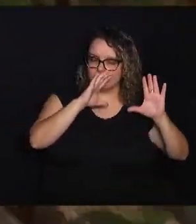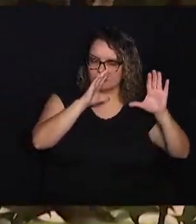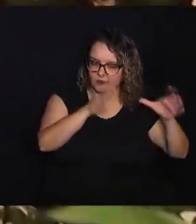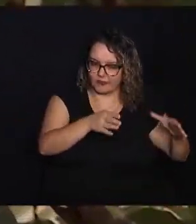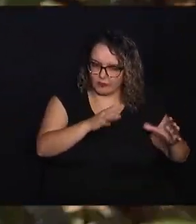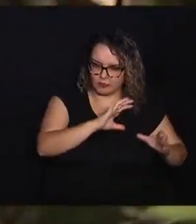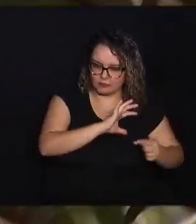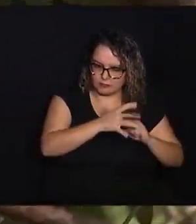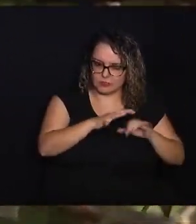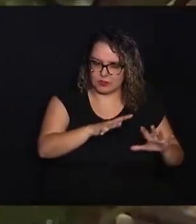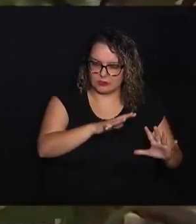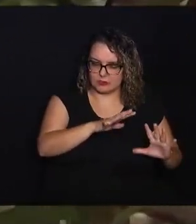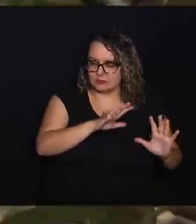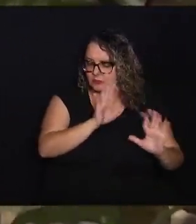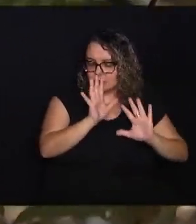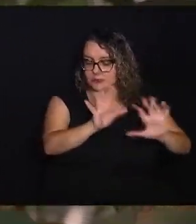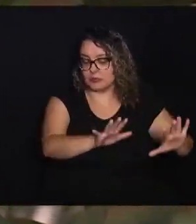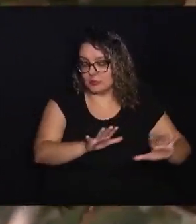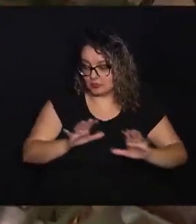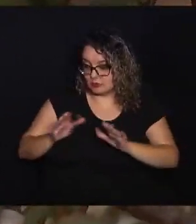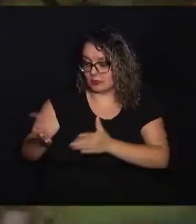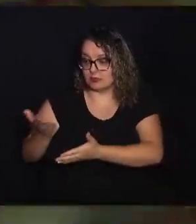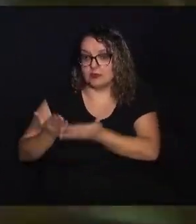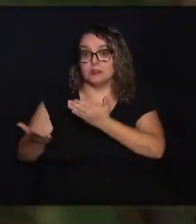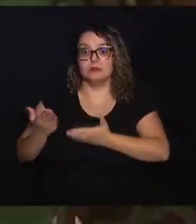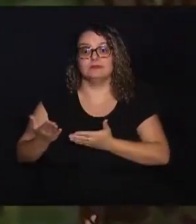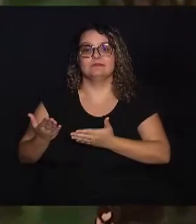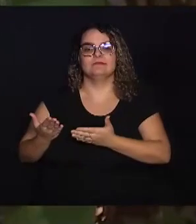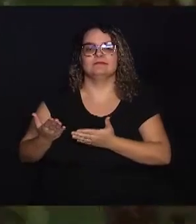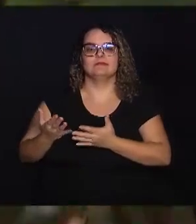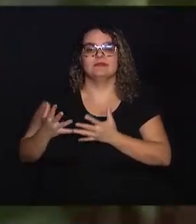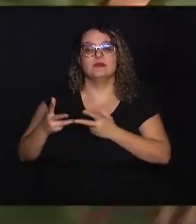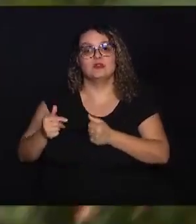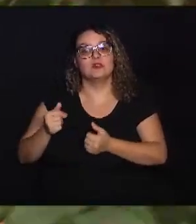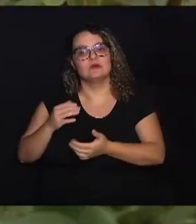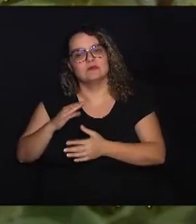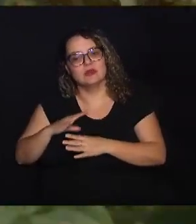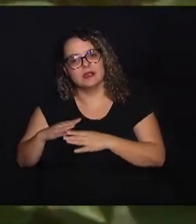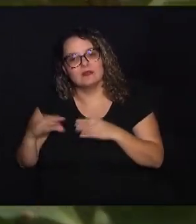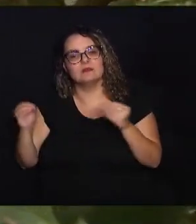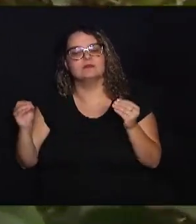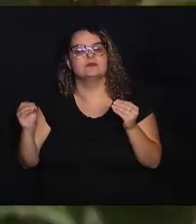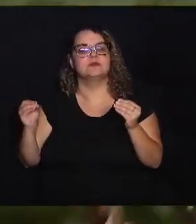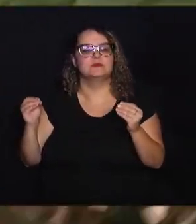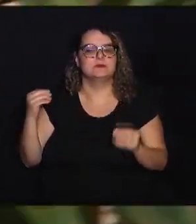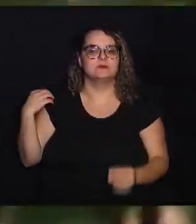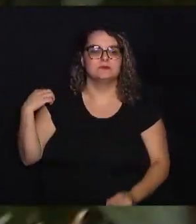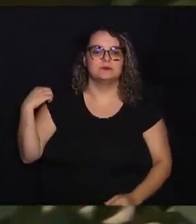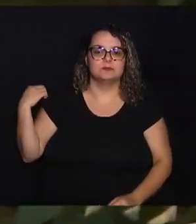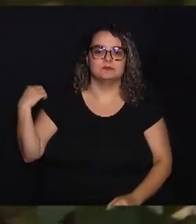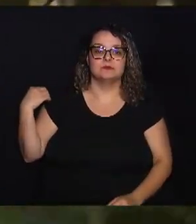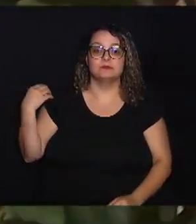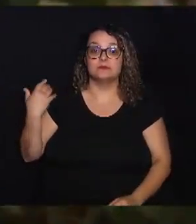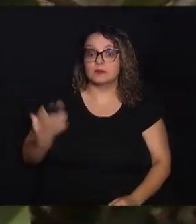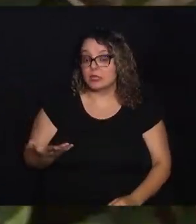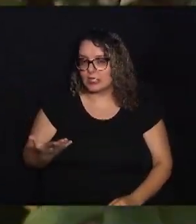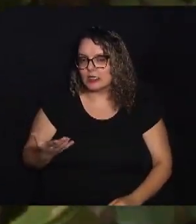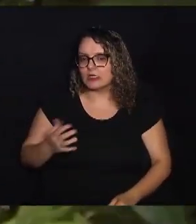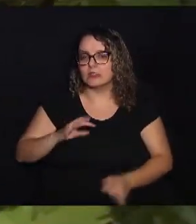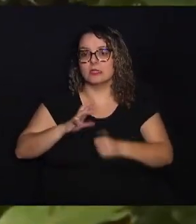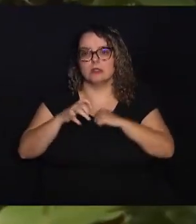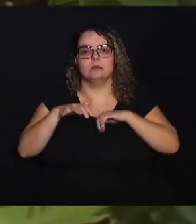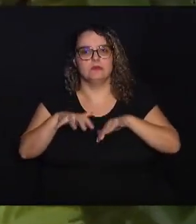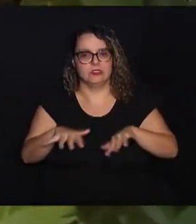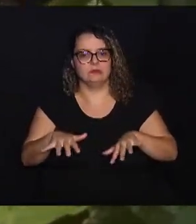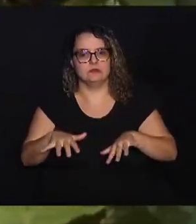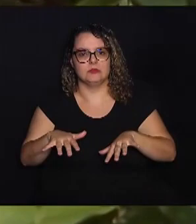e eu cuidava delas e elas falavam, olha, calma que tudo vai ser passageiro, né? E aí, na pandemia,